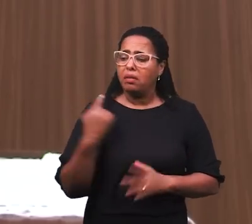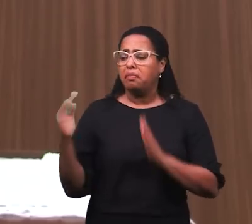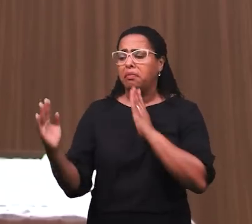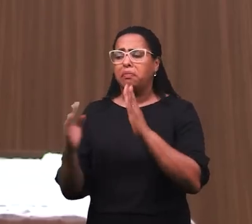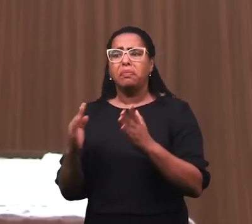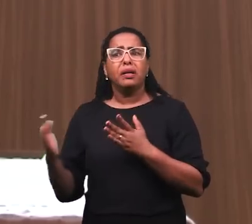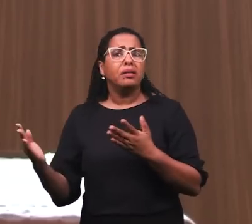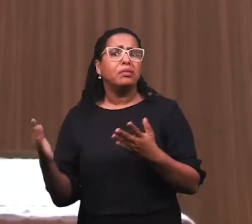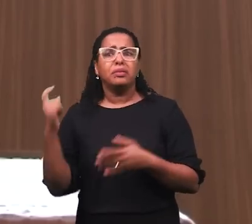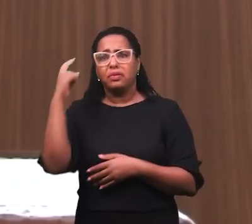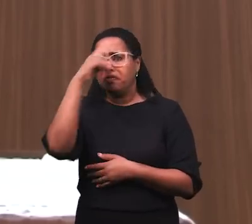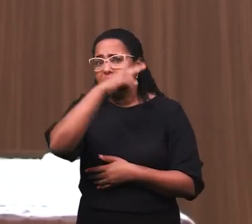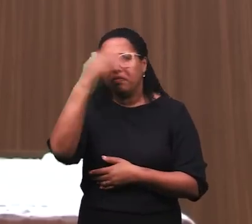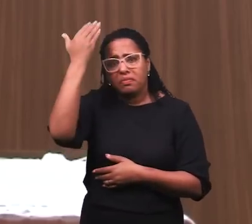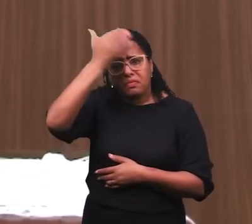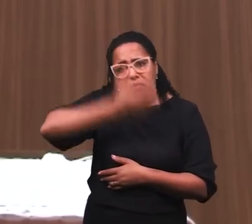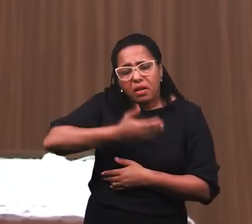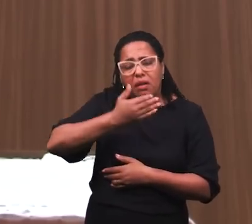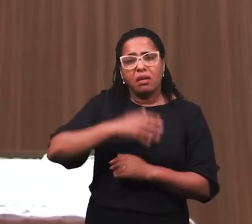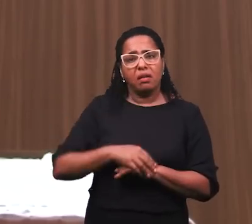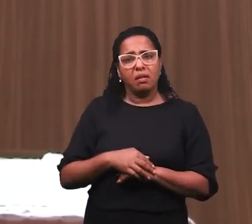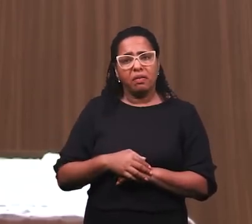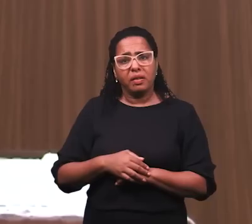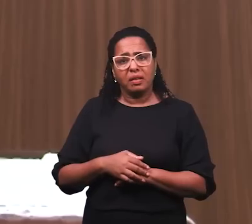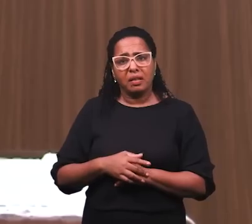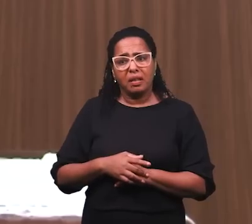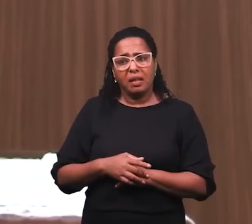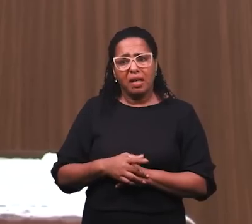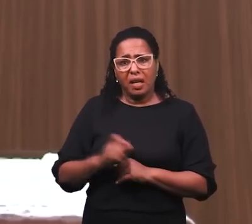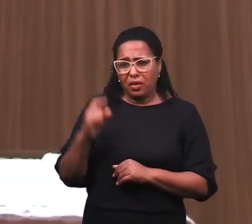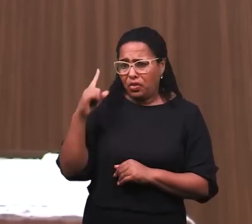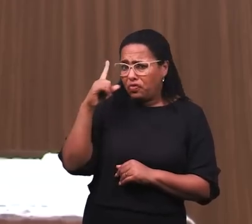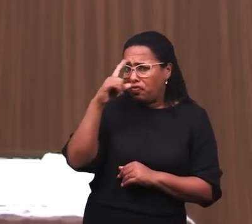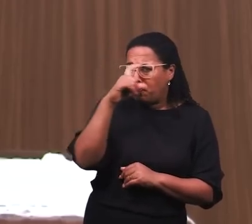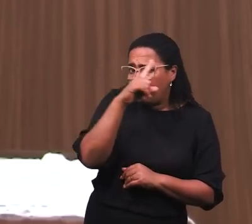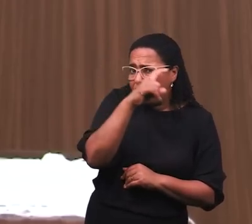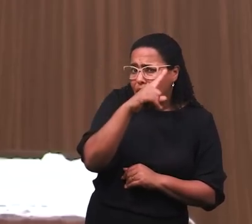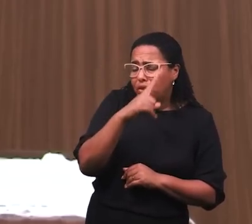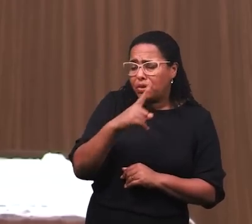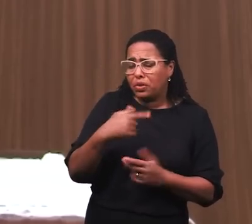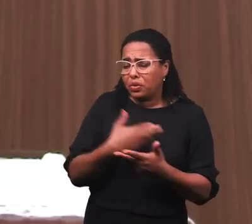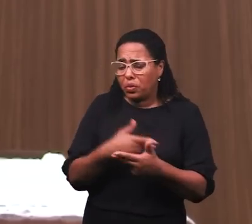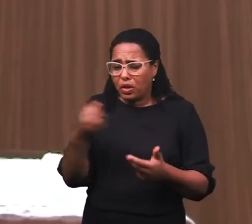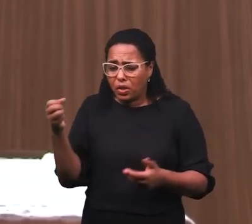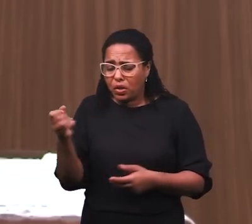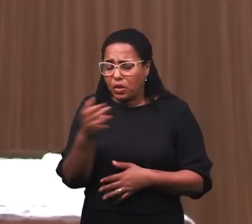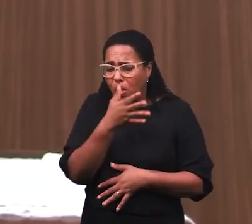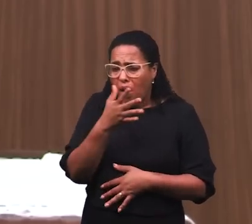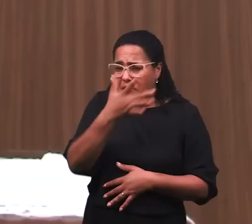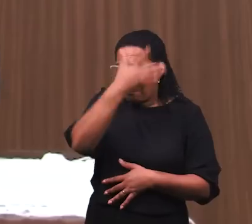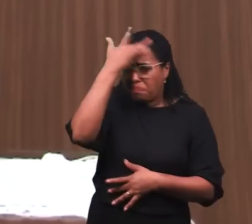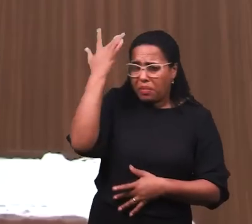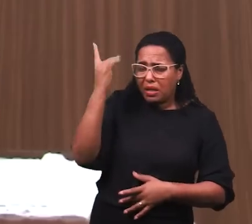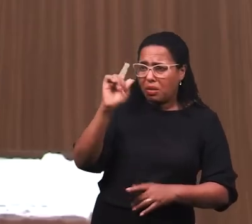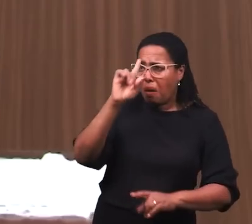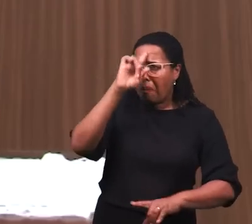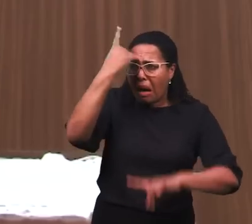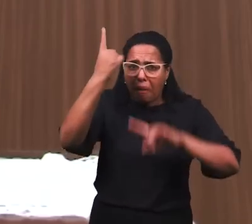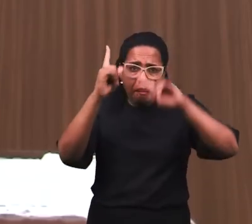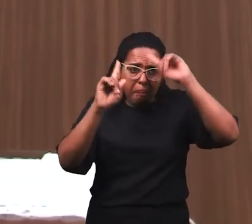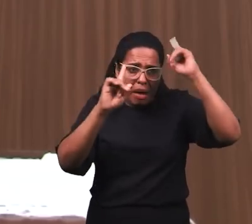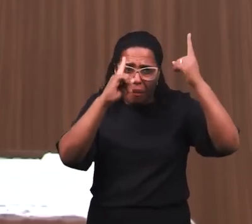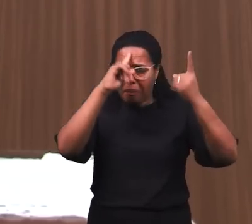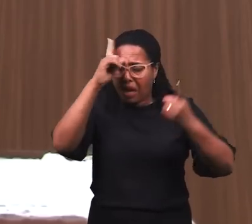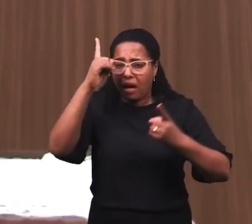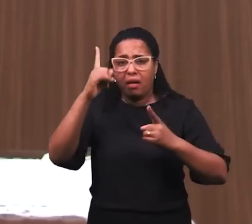delicado e de provas, e que não há saídas fáceis. Não há novidades, como alguns tentam inventar ou criar,